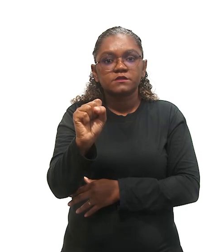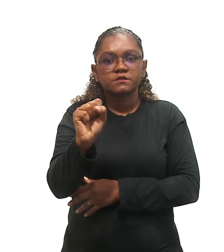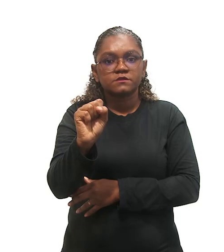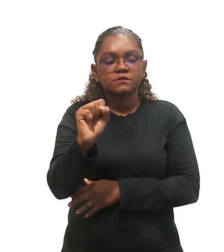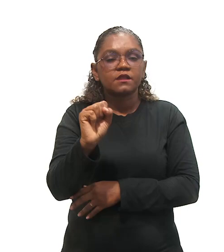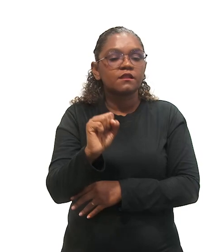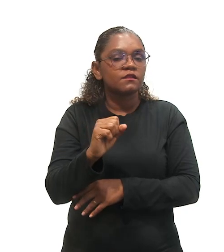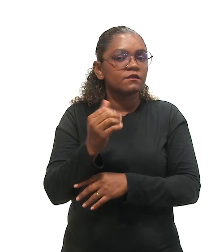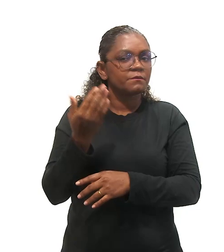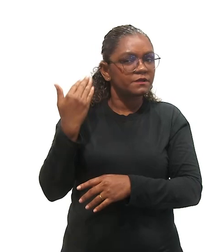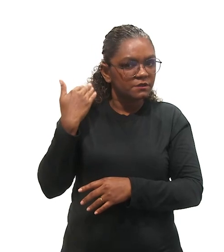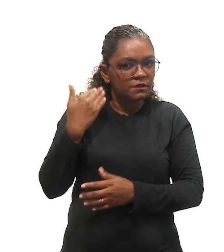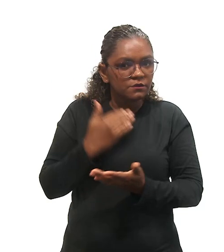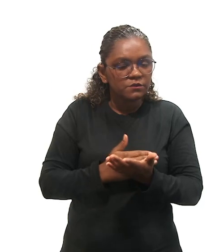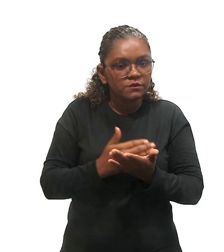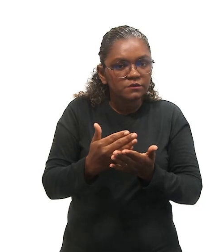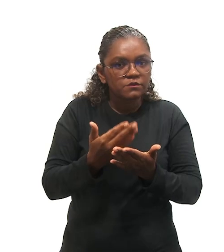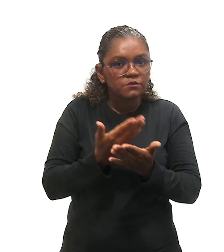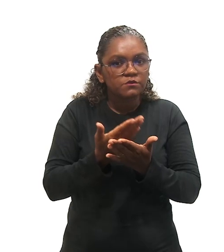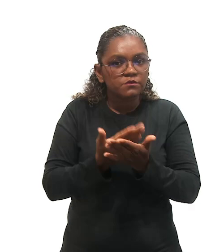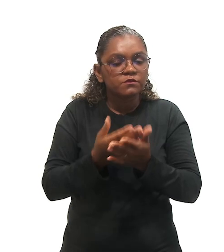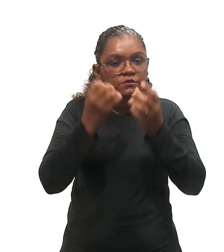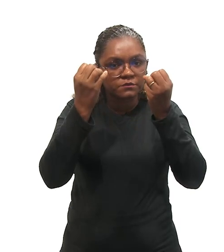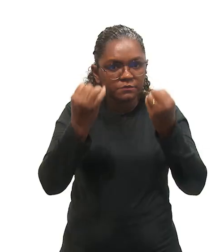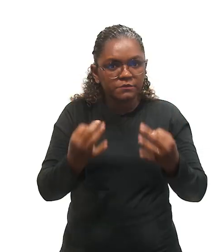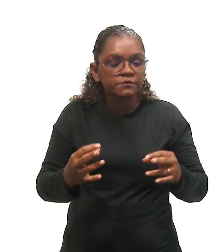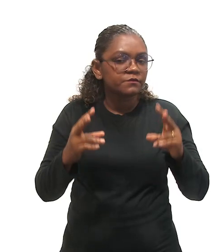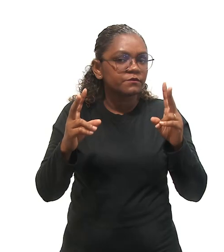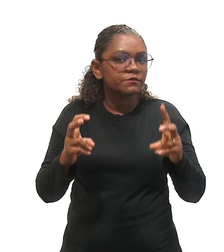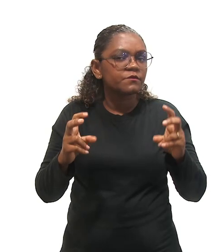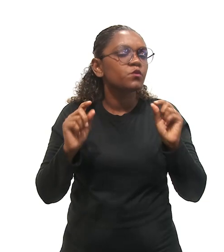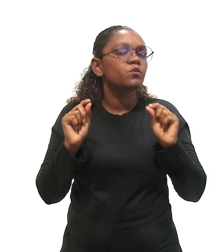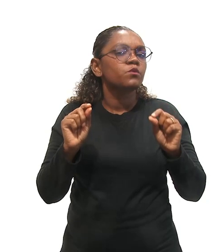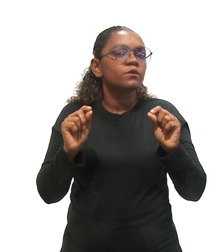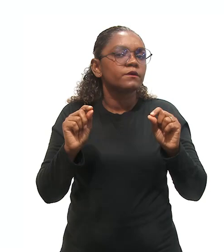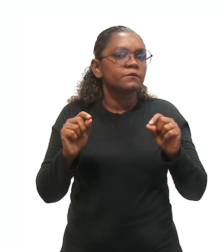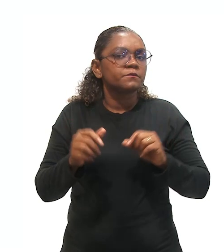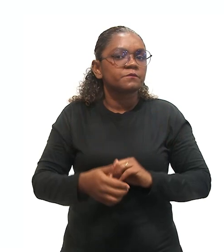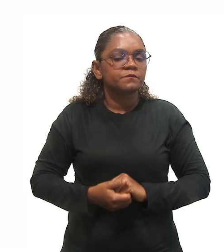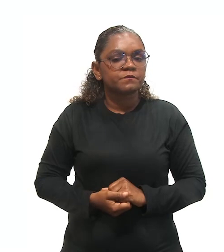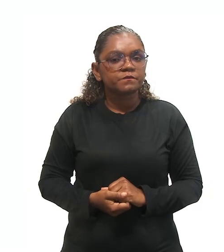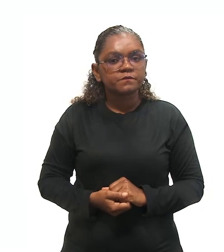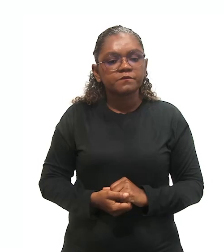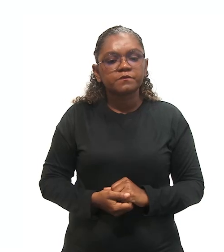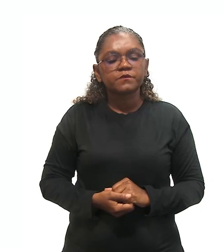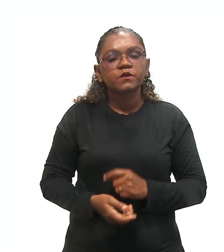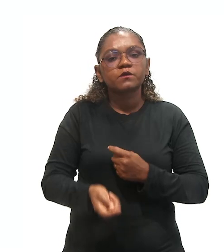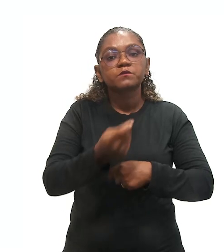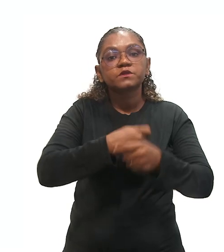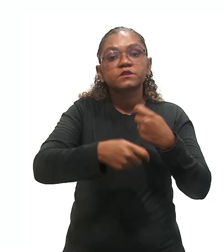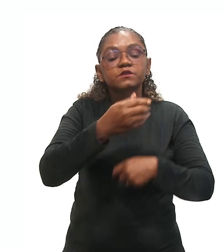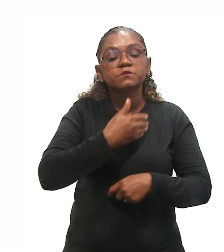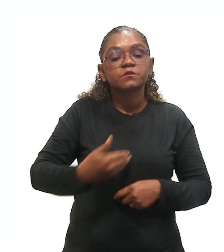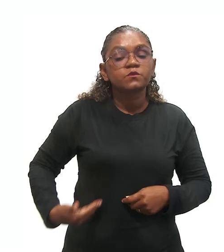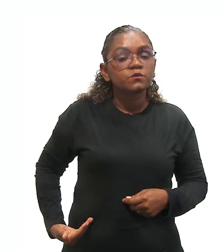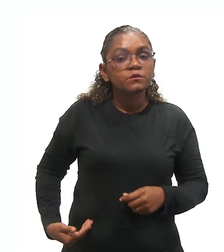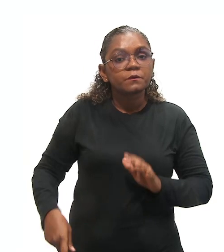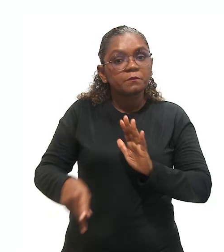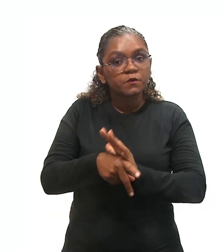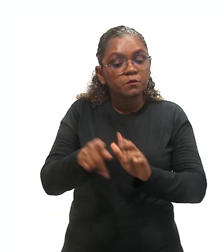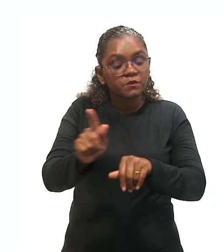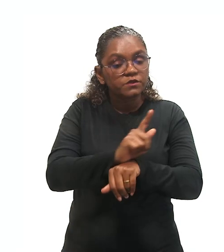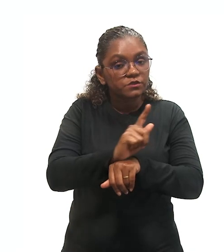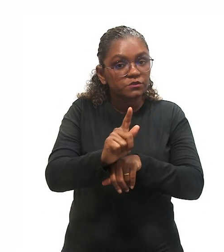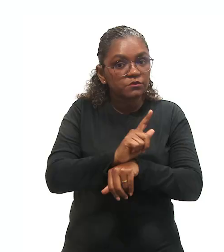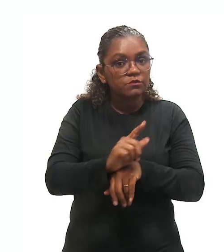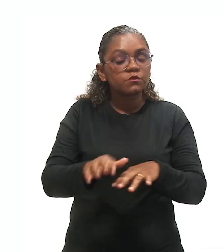início do curso, quando se fala qual é a abrangência da administração pública, da gestão